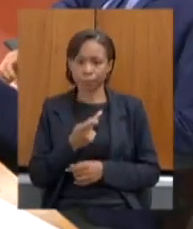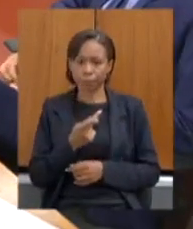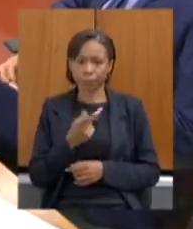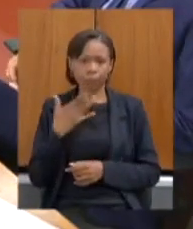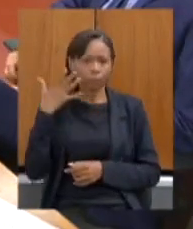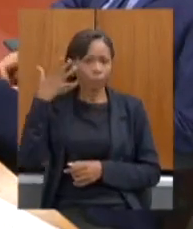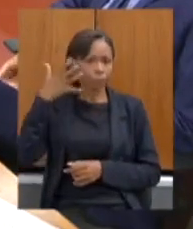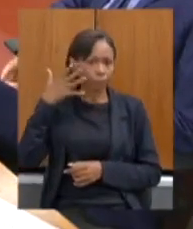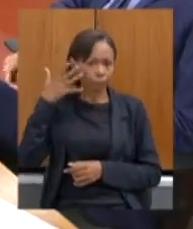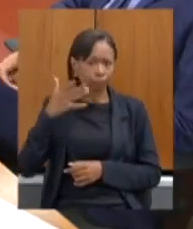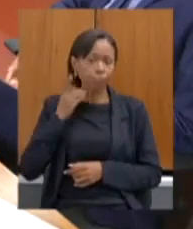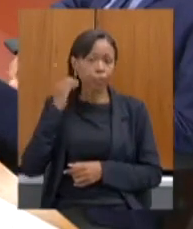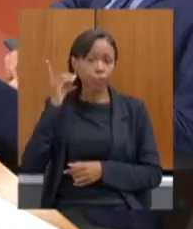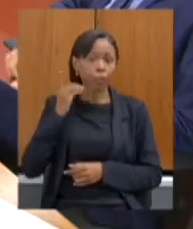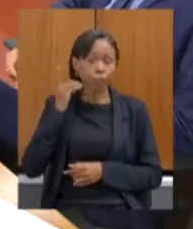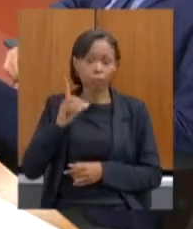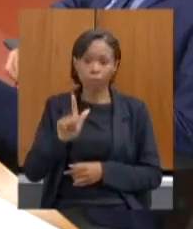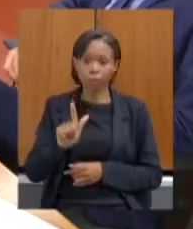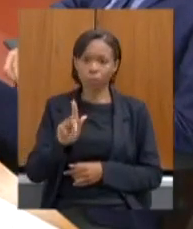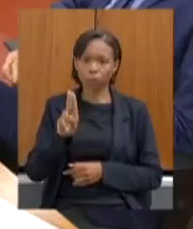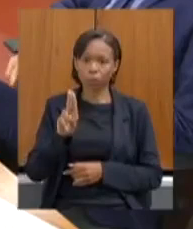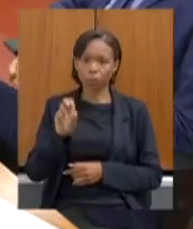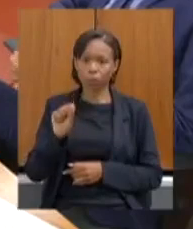ao deputado Gustavo Santana.